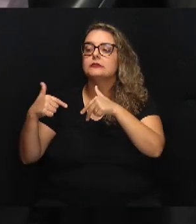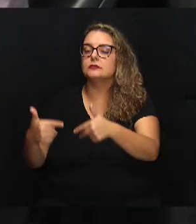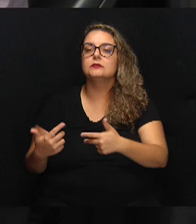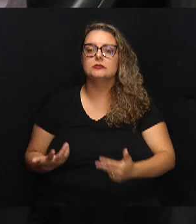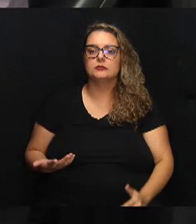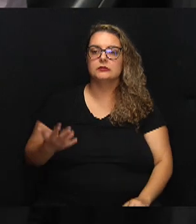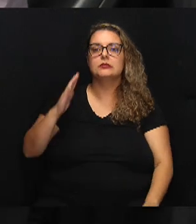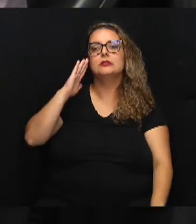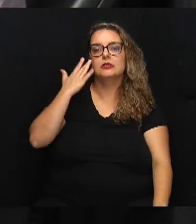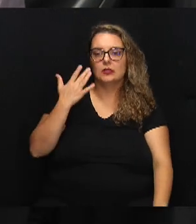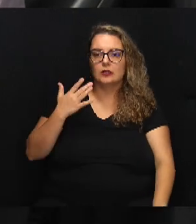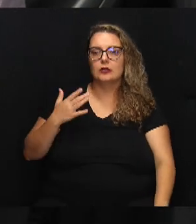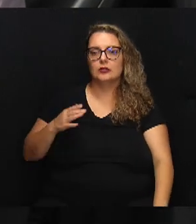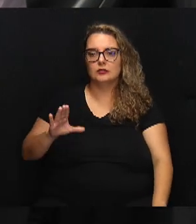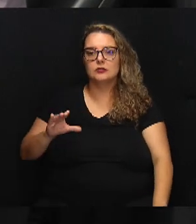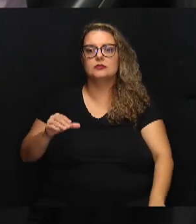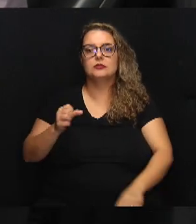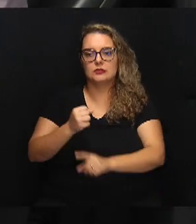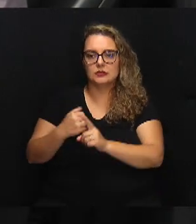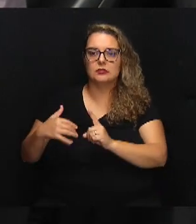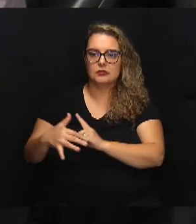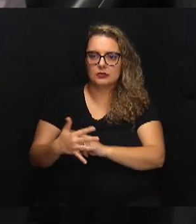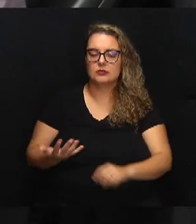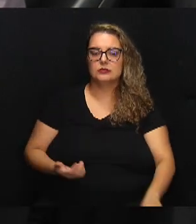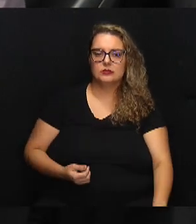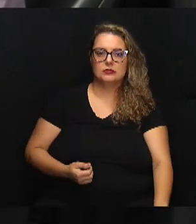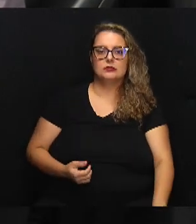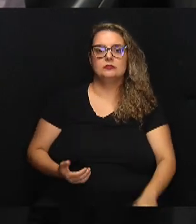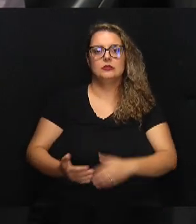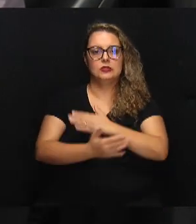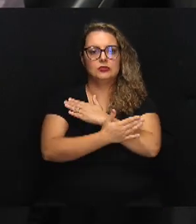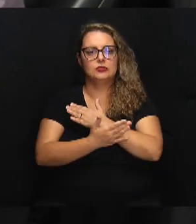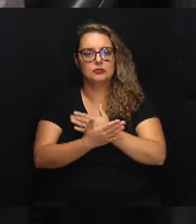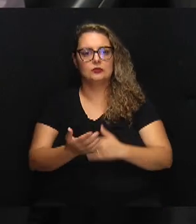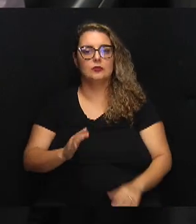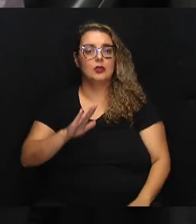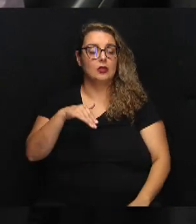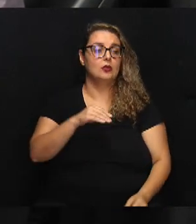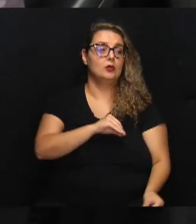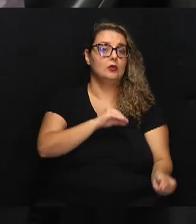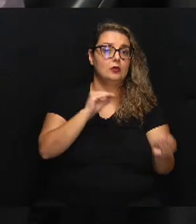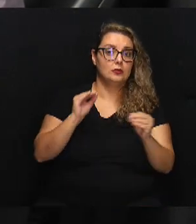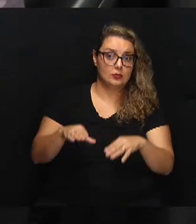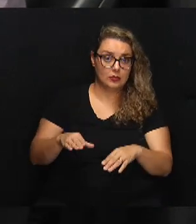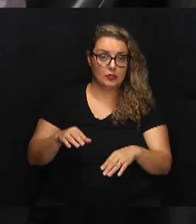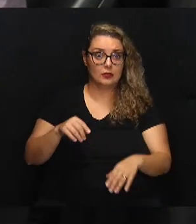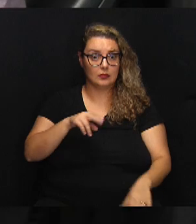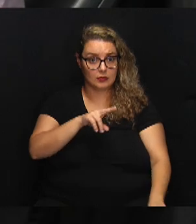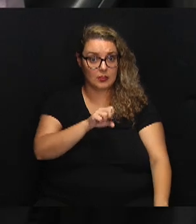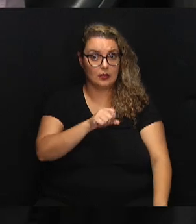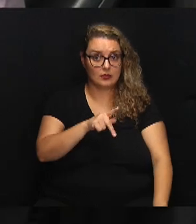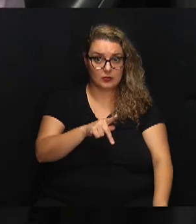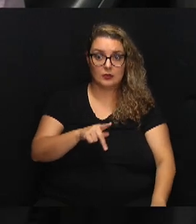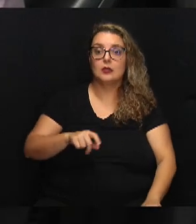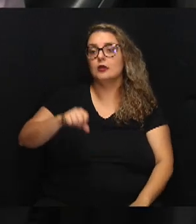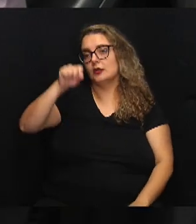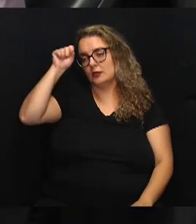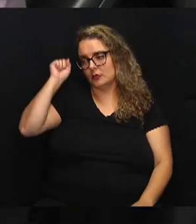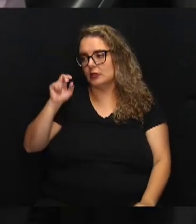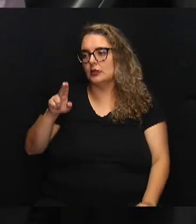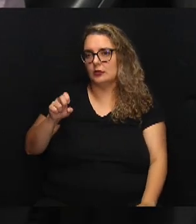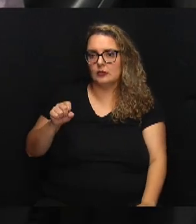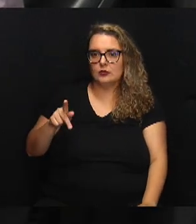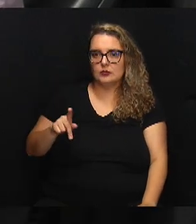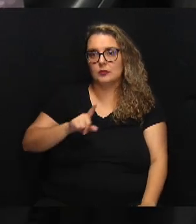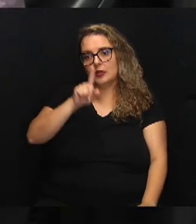acho que ciências sociais me ajudam nisso. Né? Sim, e aí quando você muda, você vai para a USP, é isso? Aí eu passei no vestibular na USP e fui para